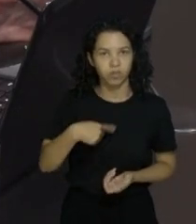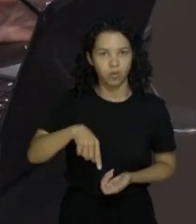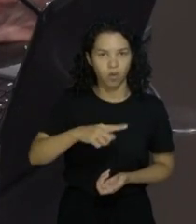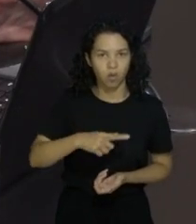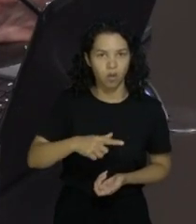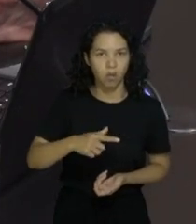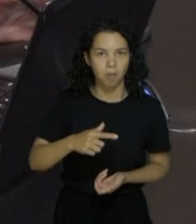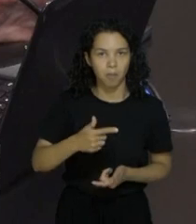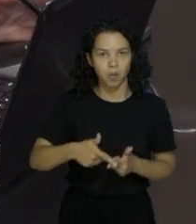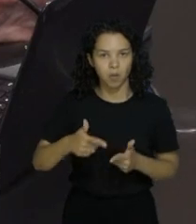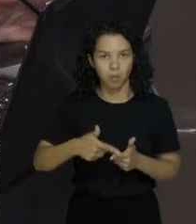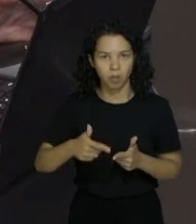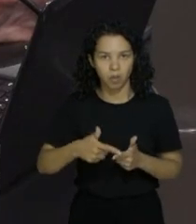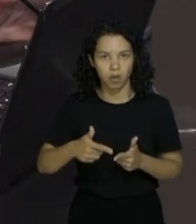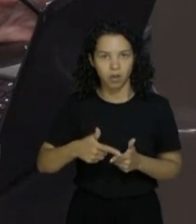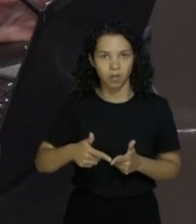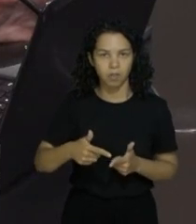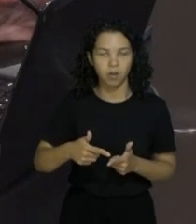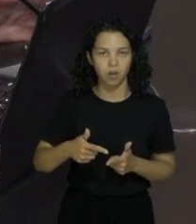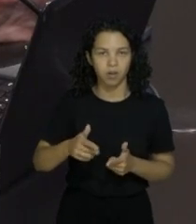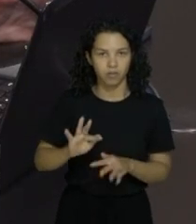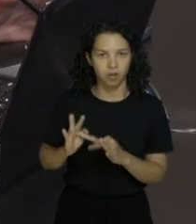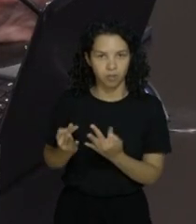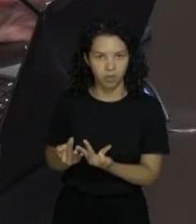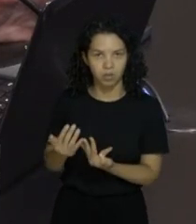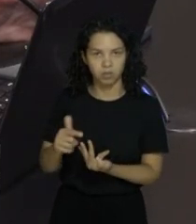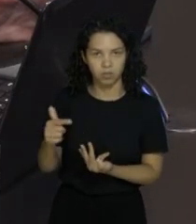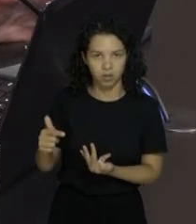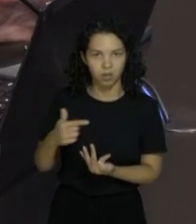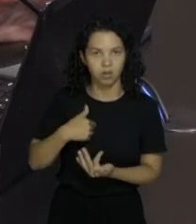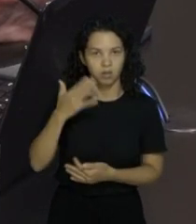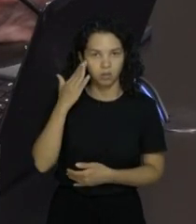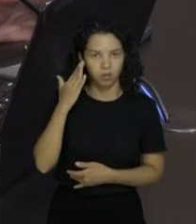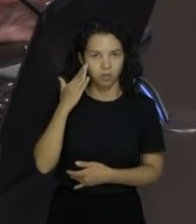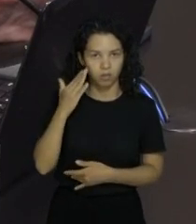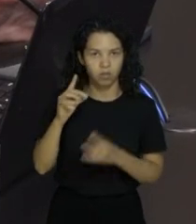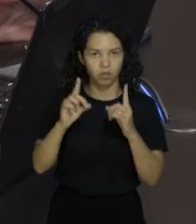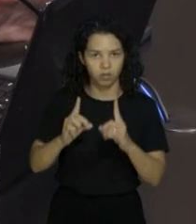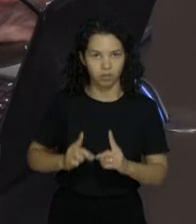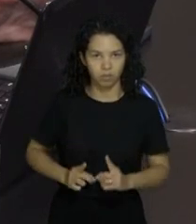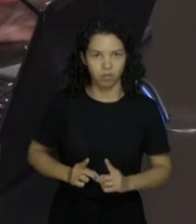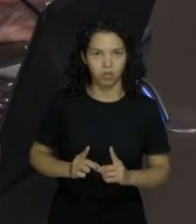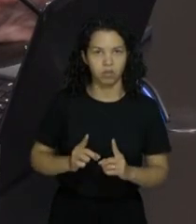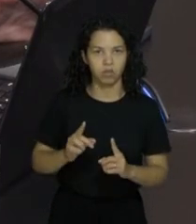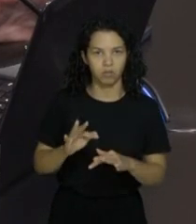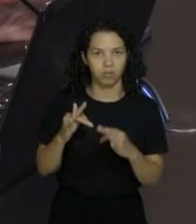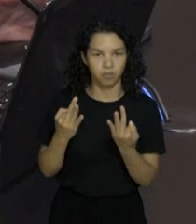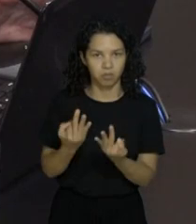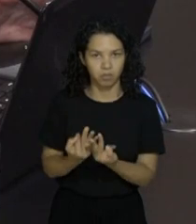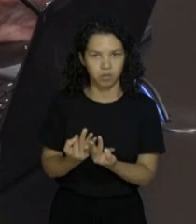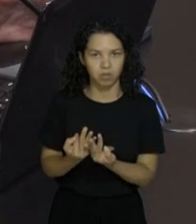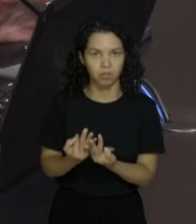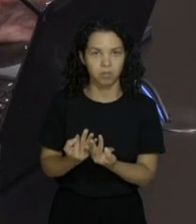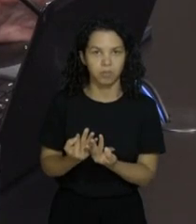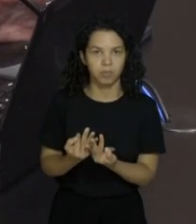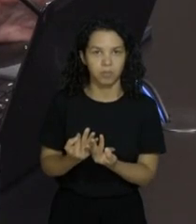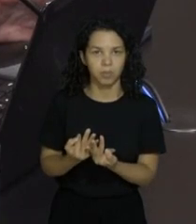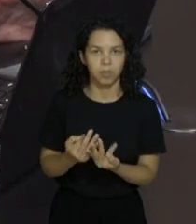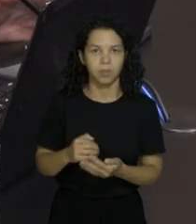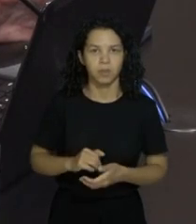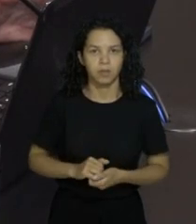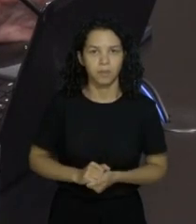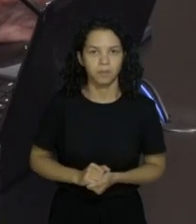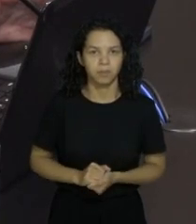à família mas entendo que é ter um deficiente junto à família Então parabéns mais uma vez Júlio Parabéns